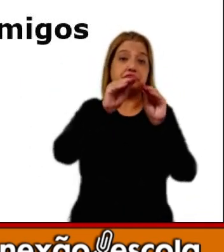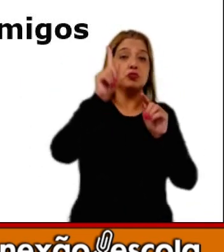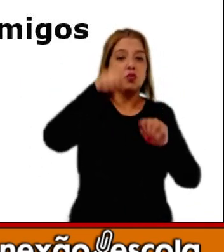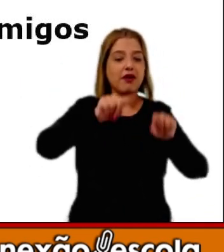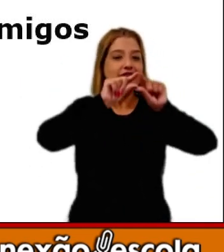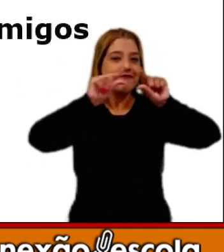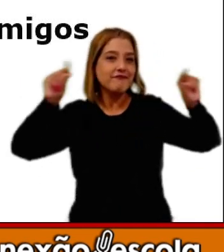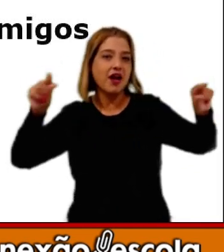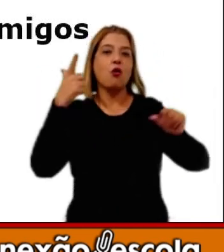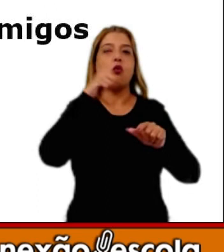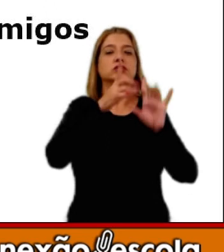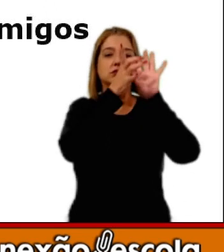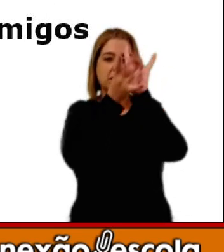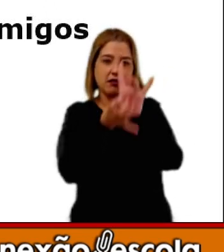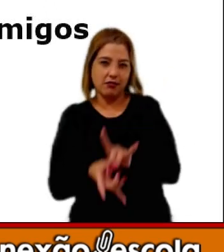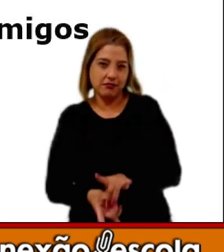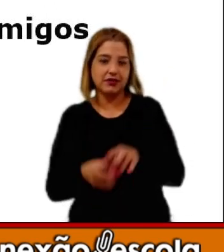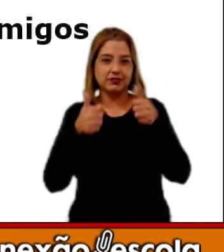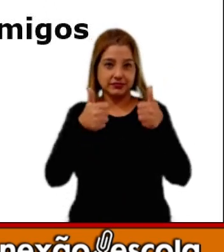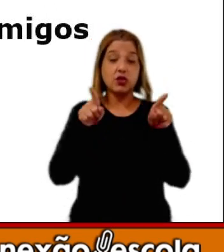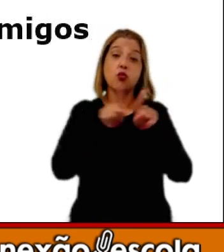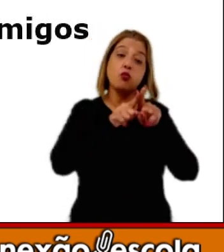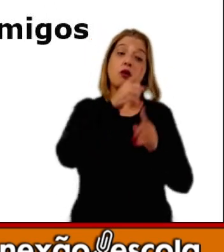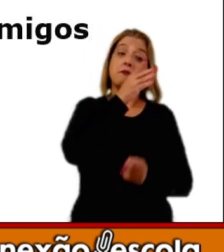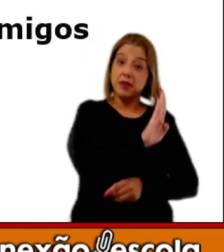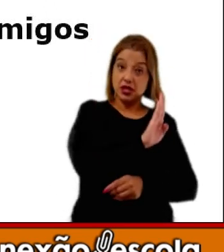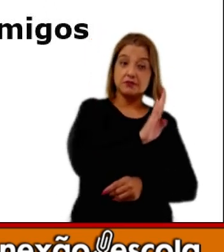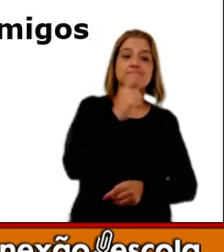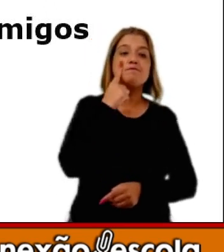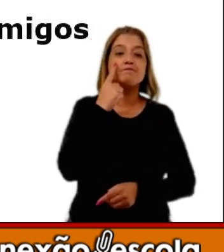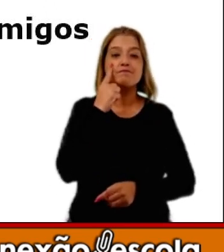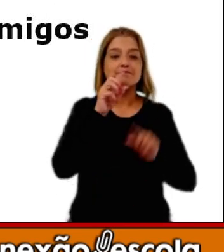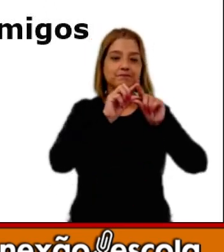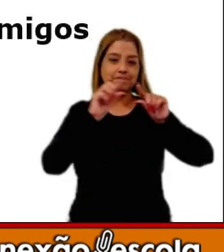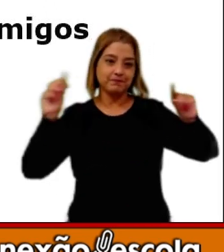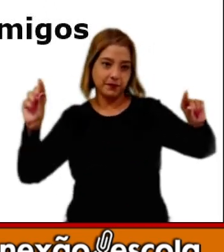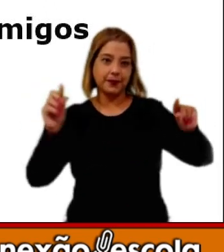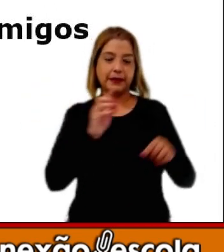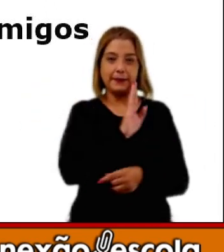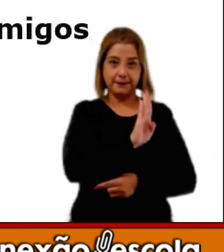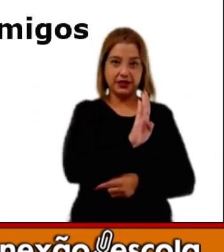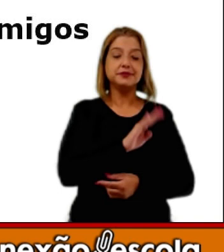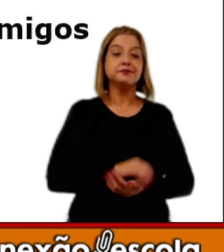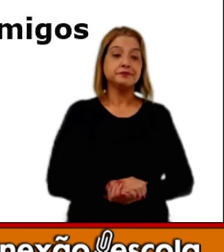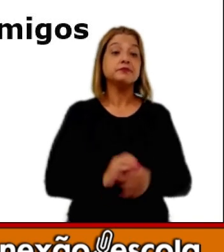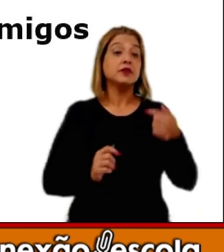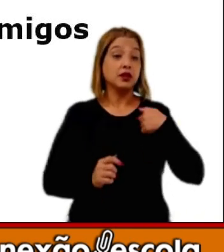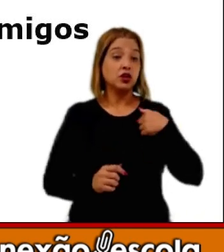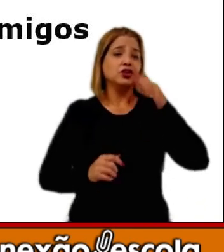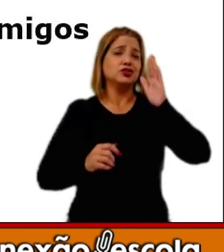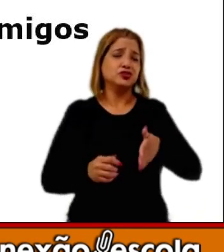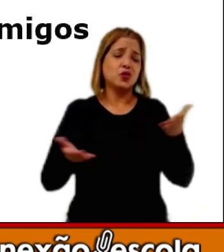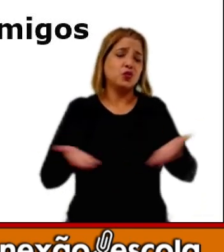um pouco mais coerente certo da mesma forma Leite saber a reza a pedra Day At Work today eu